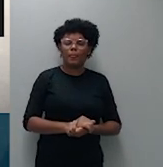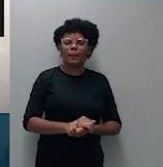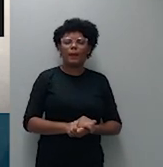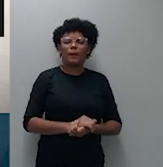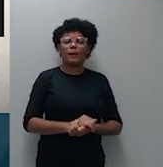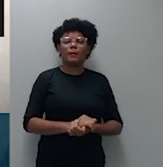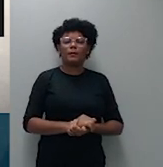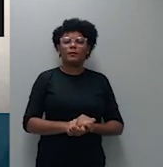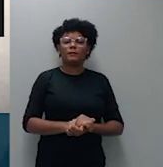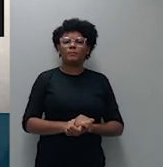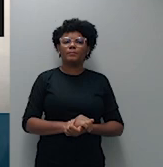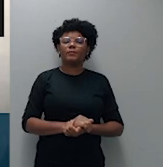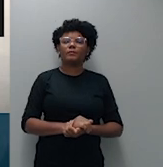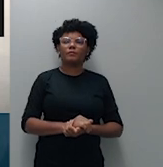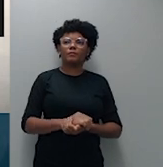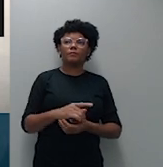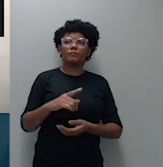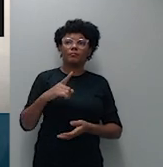de